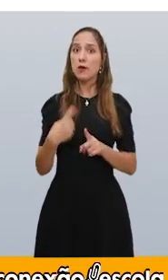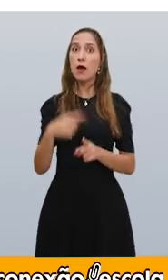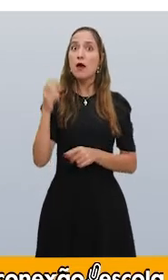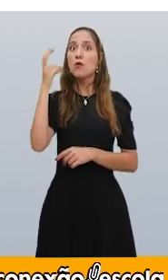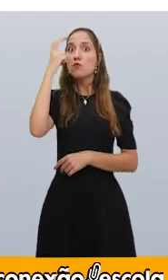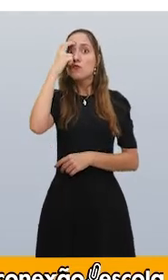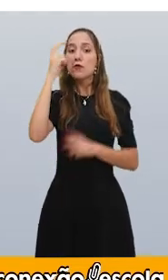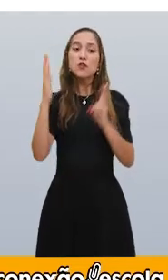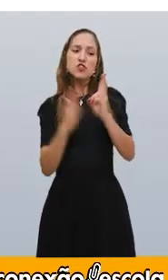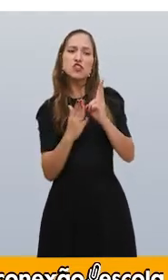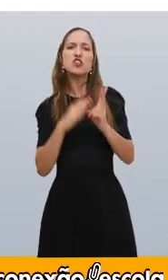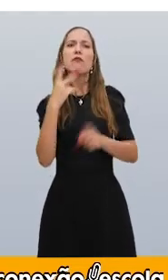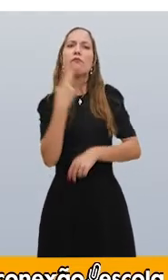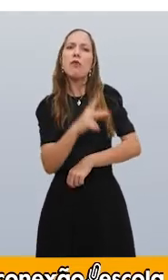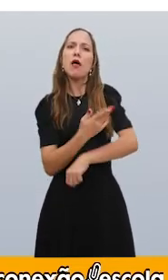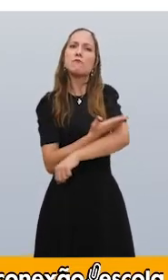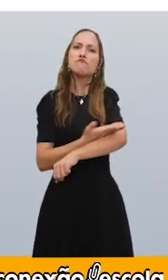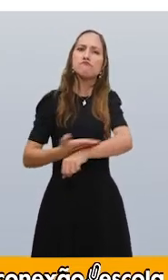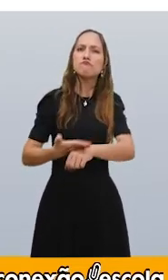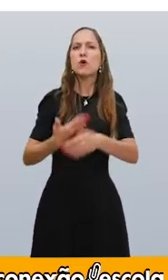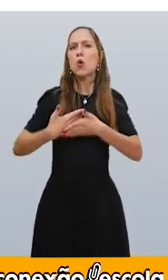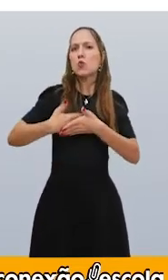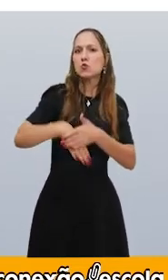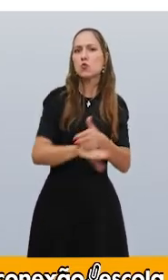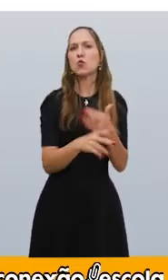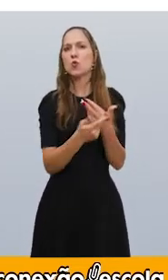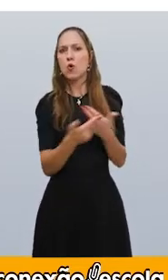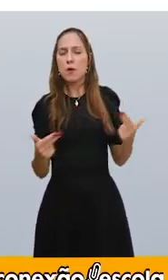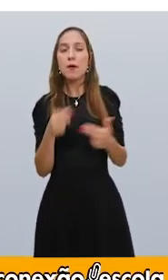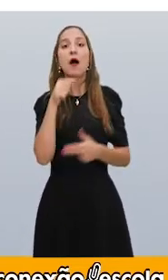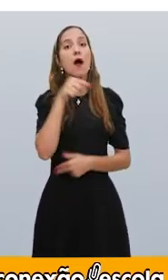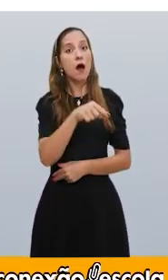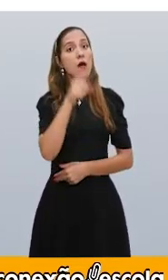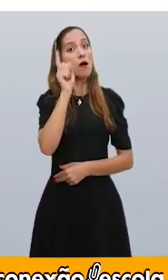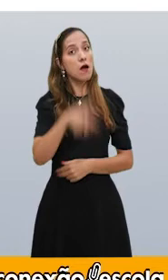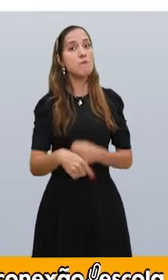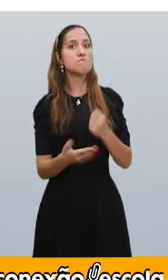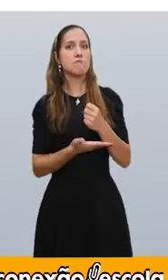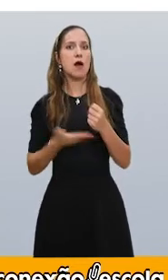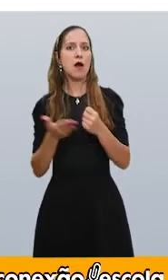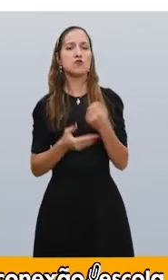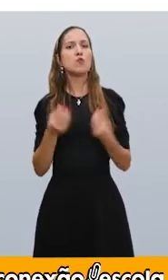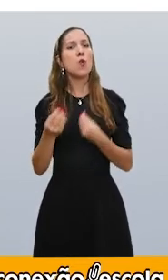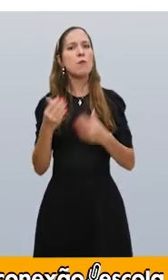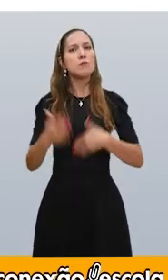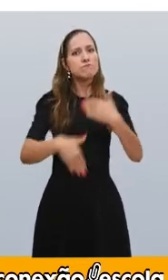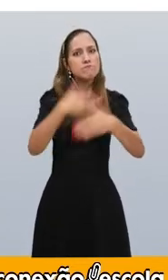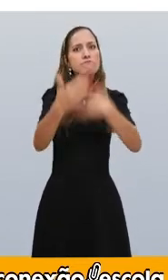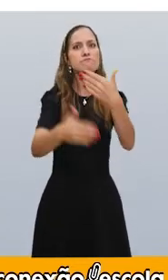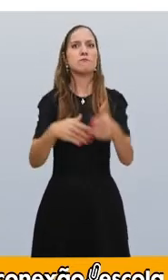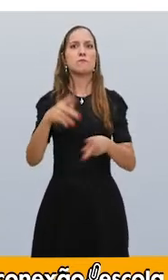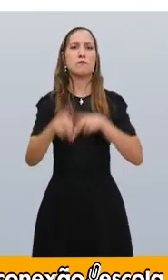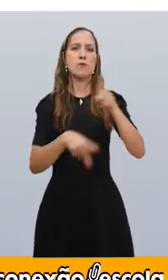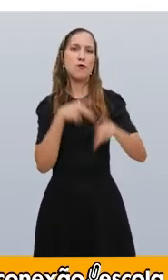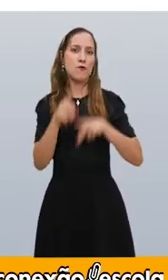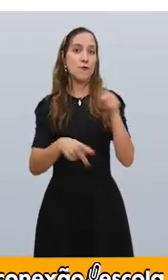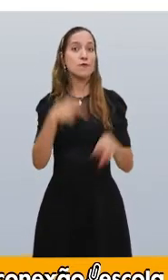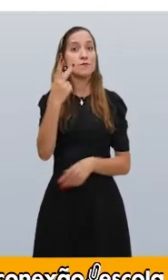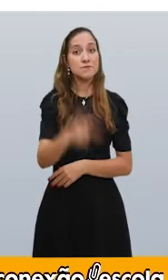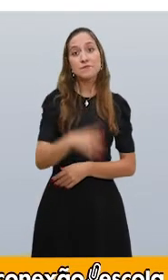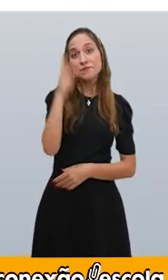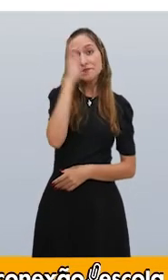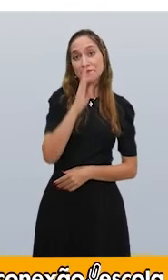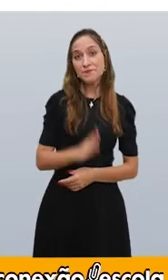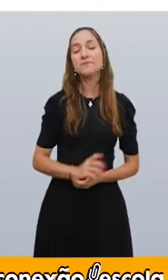indígena, com seus hábitos e costumes, faz parte da base da formação do povo